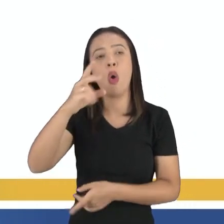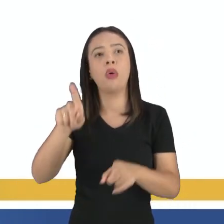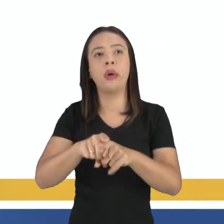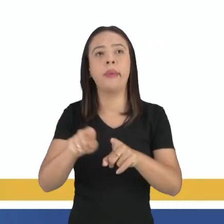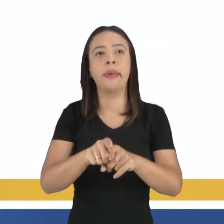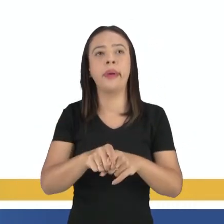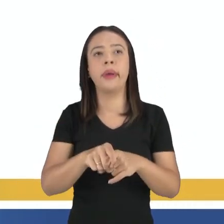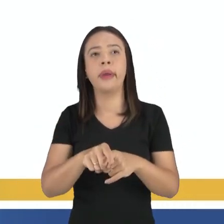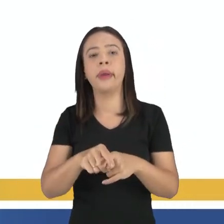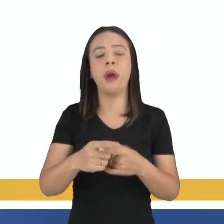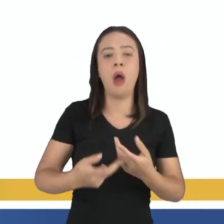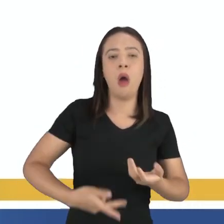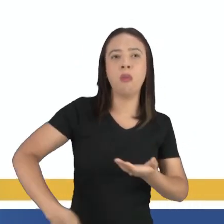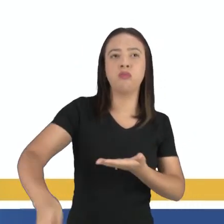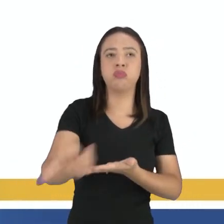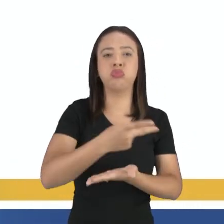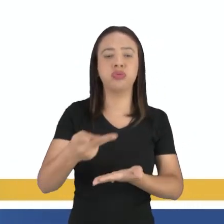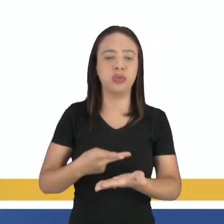Drummond fez